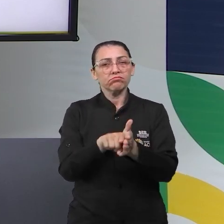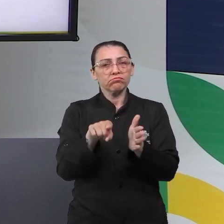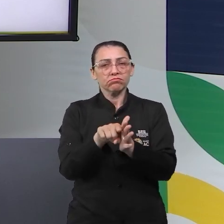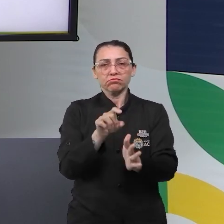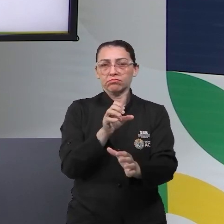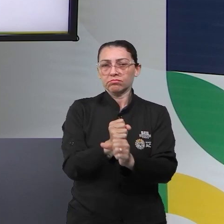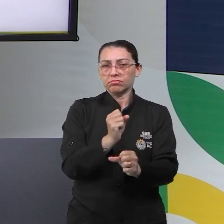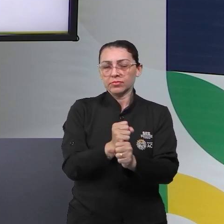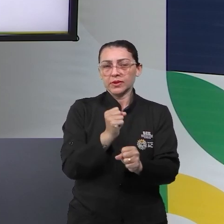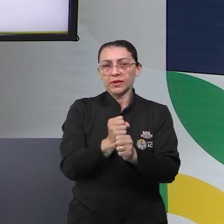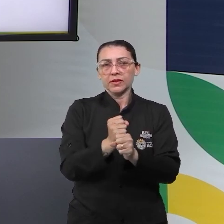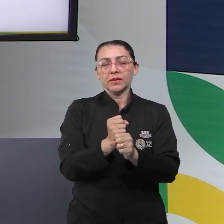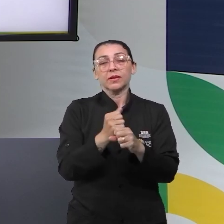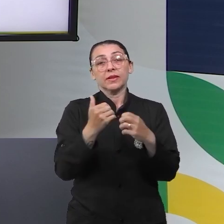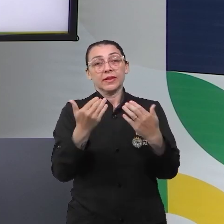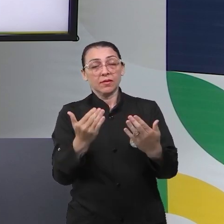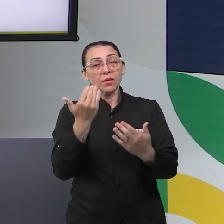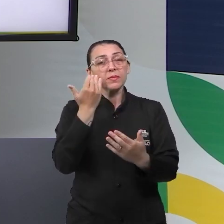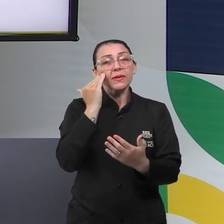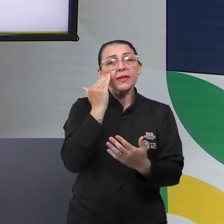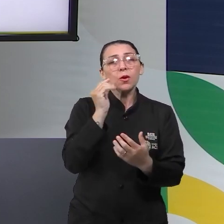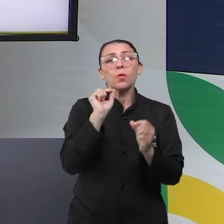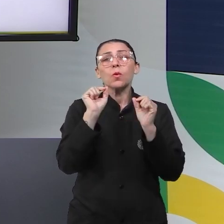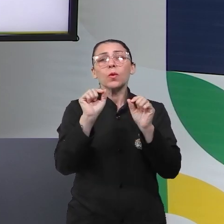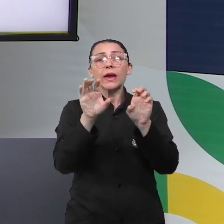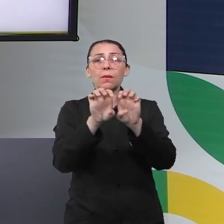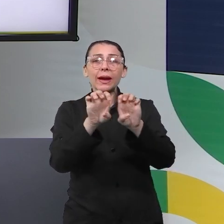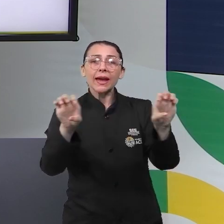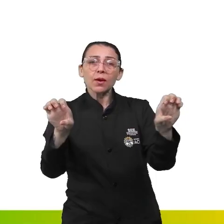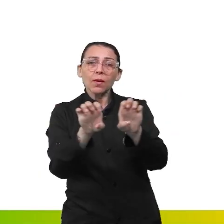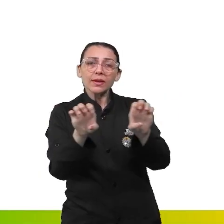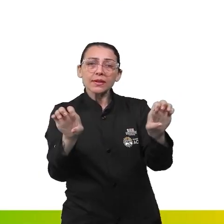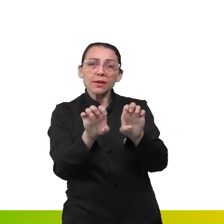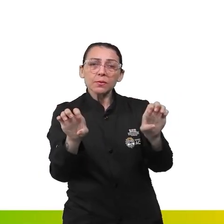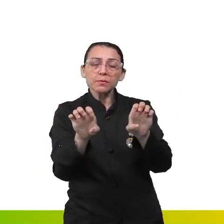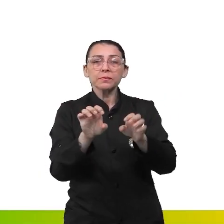aplicada, vamos entender o que é uma equação exponencial.